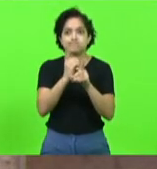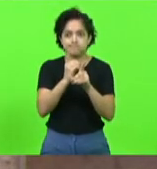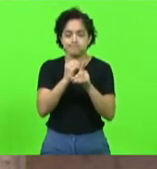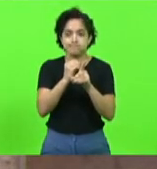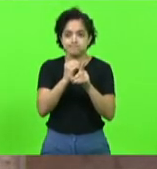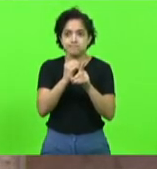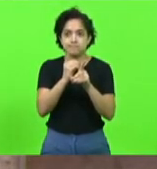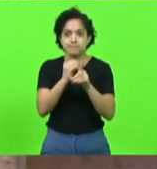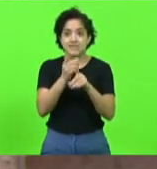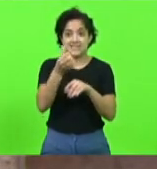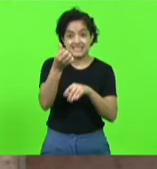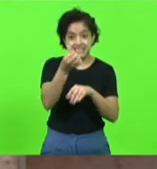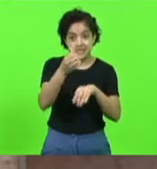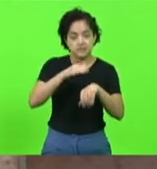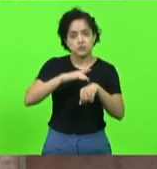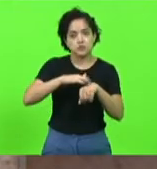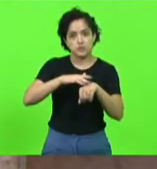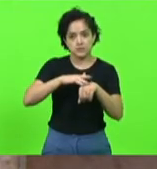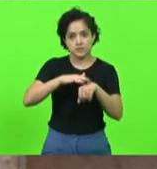previamente 6 doenças.